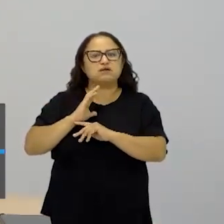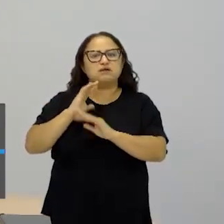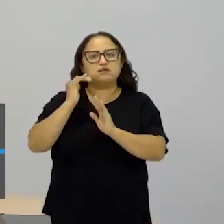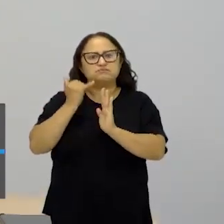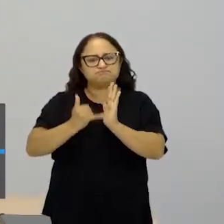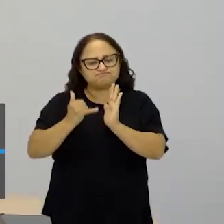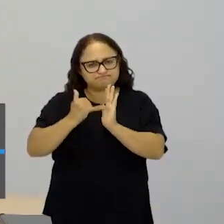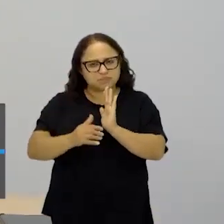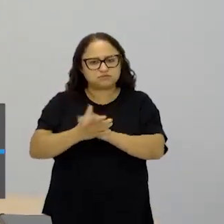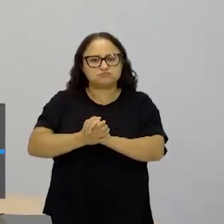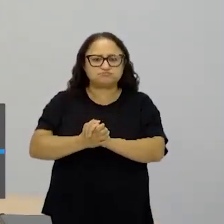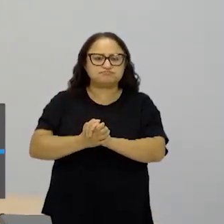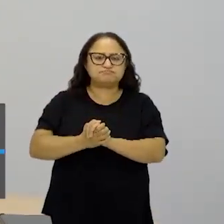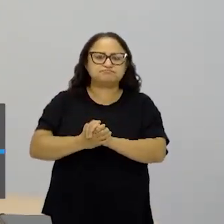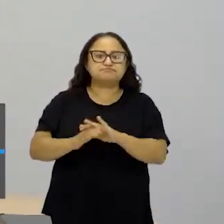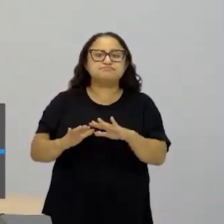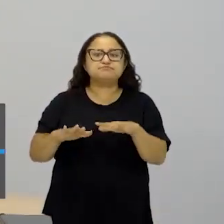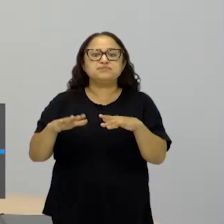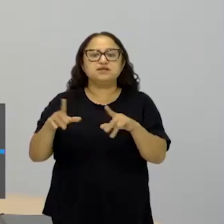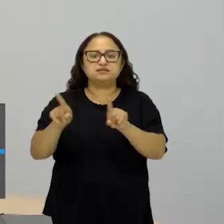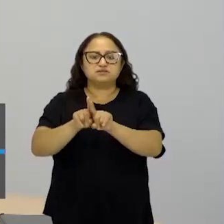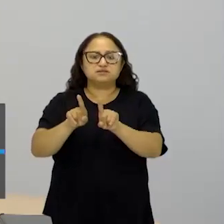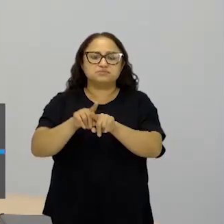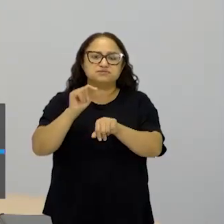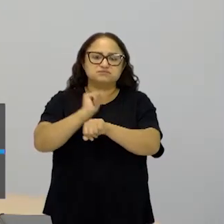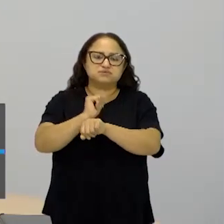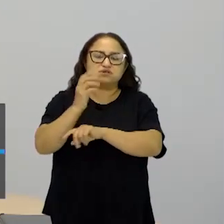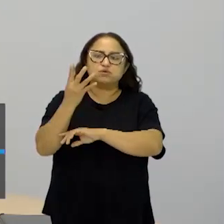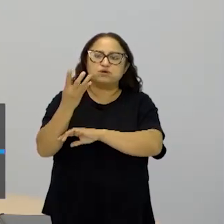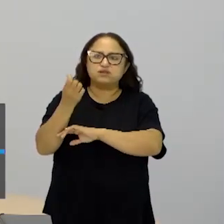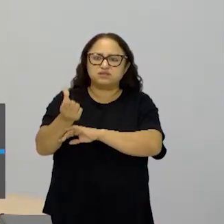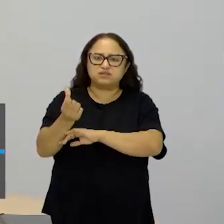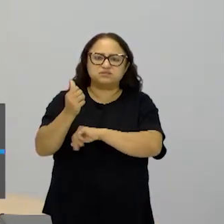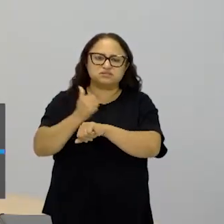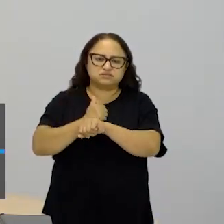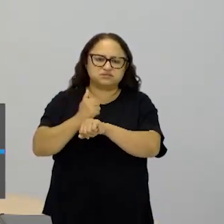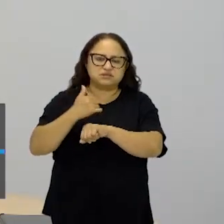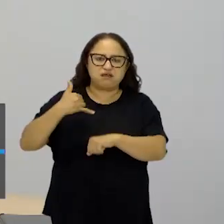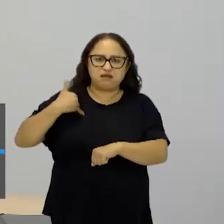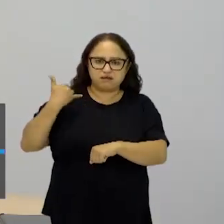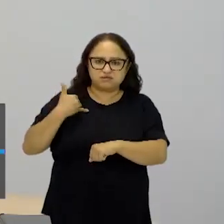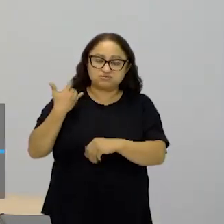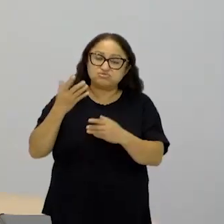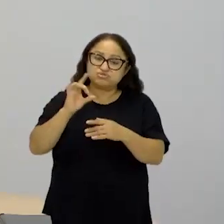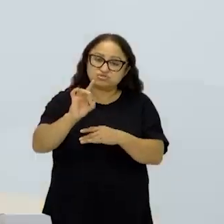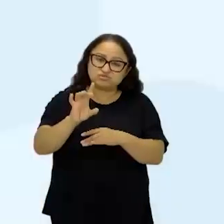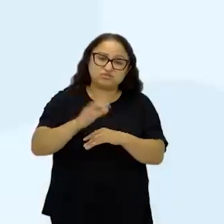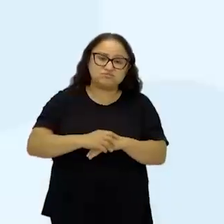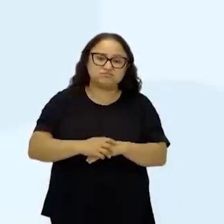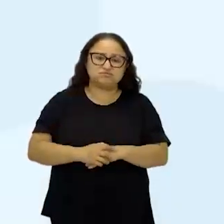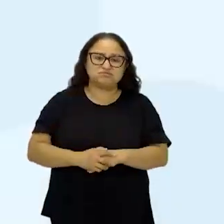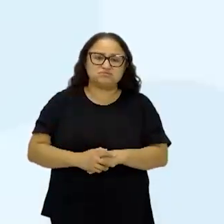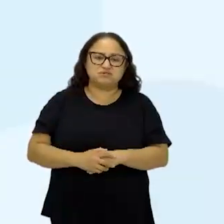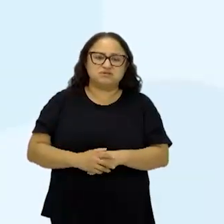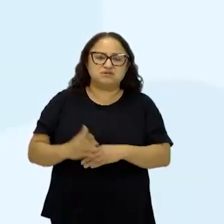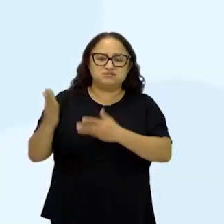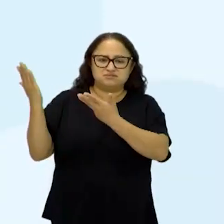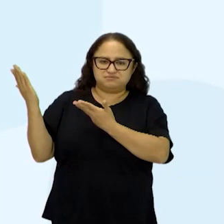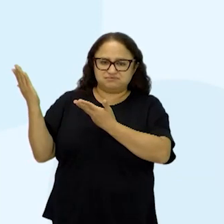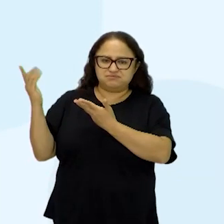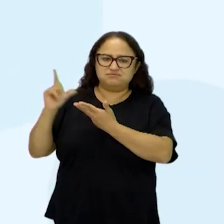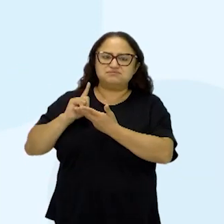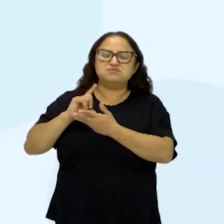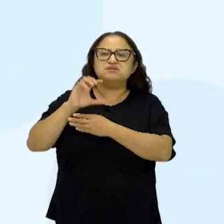do mundo e a expectativa de vida lá, 46 anos. Isso é importante saber, tá bom? Aí eu tenho São Tomé